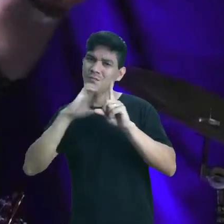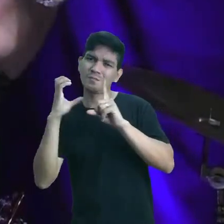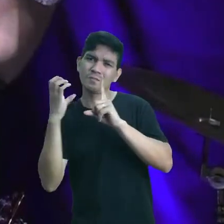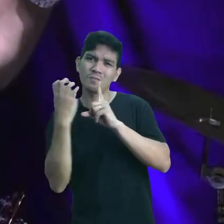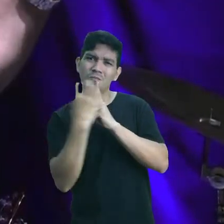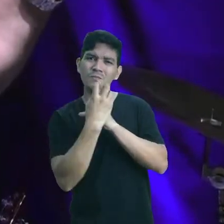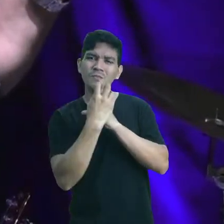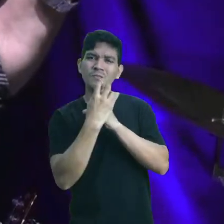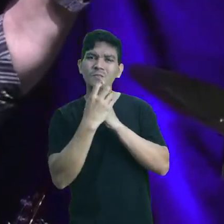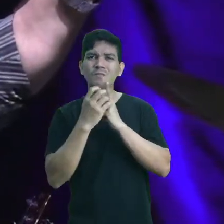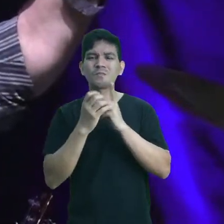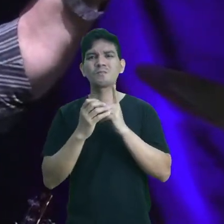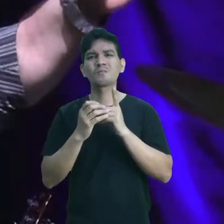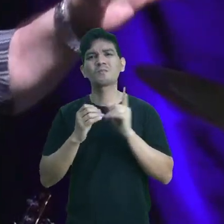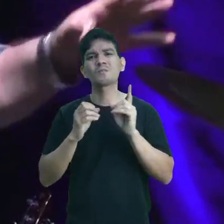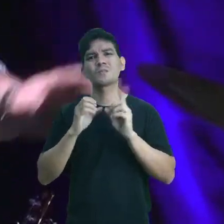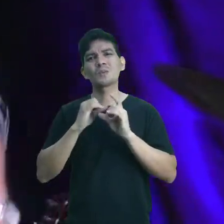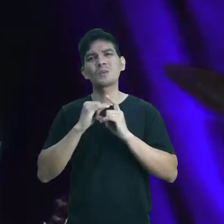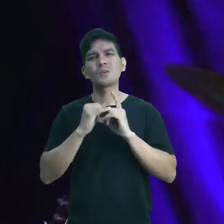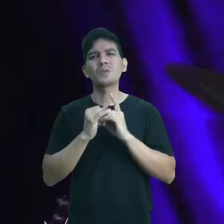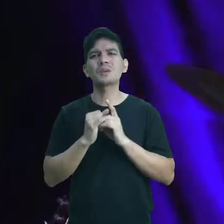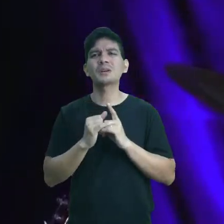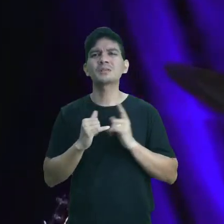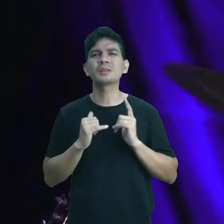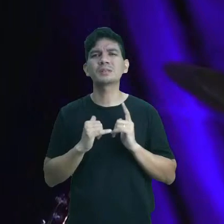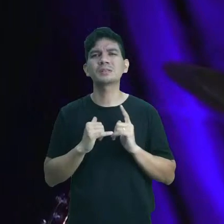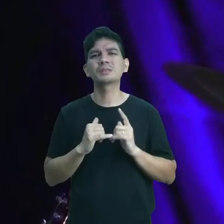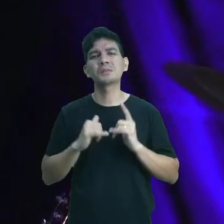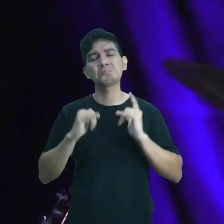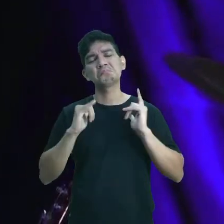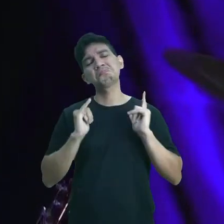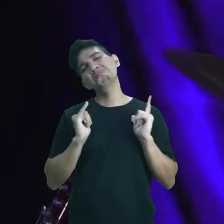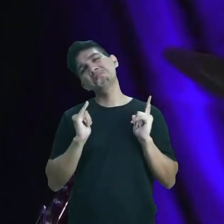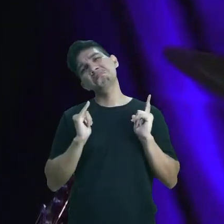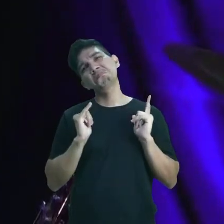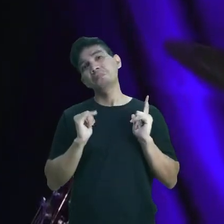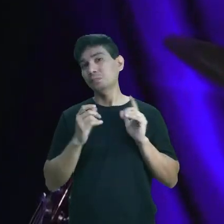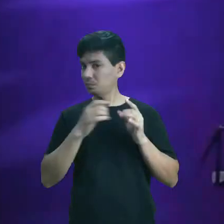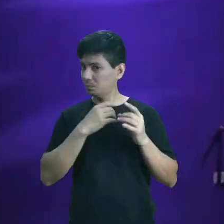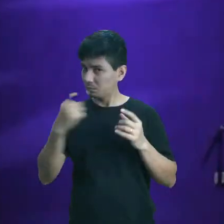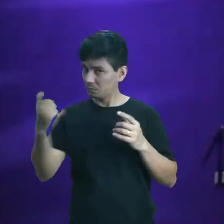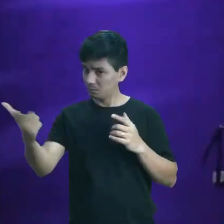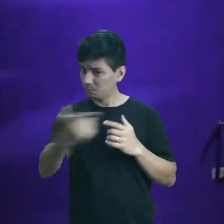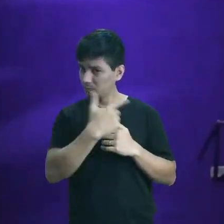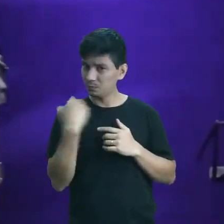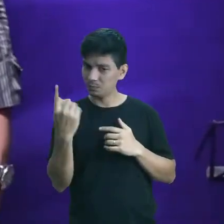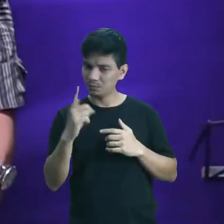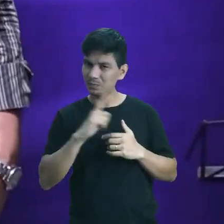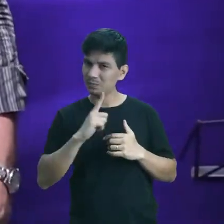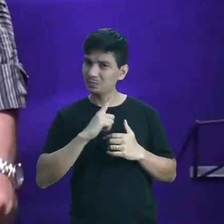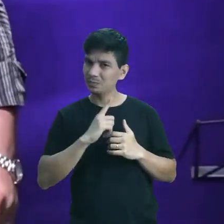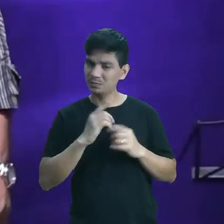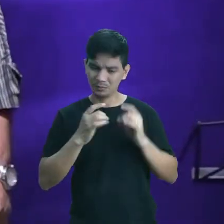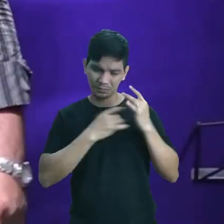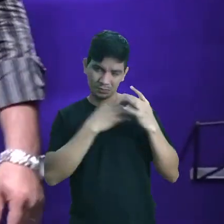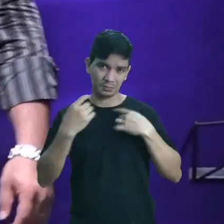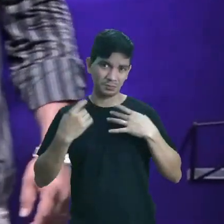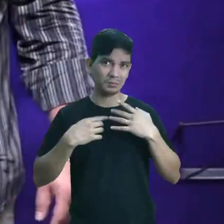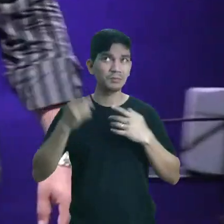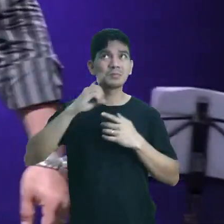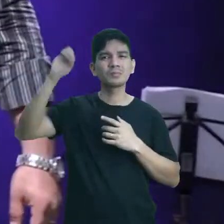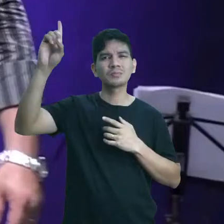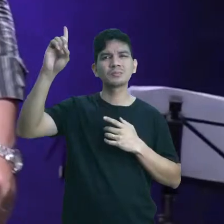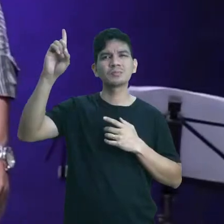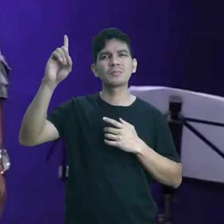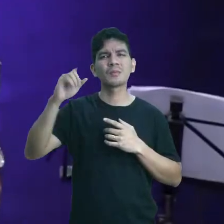Está lá. Nós temos que ter temor a Deus. Não é do nosso jeito, não é com